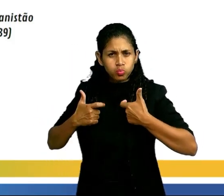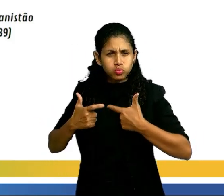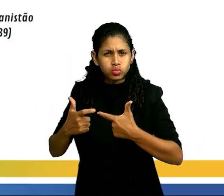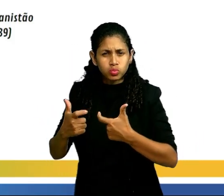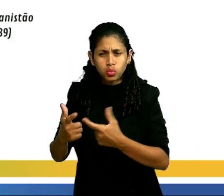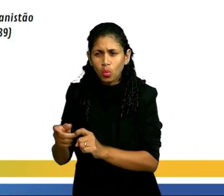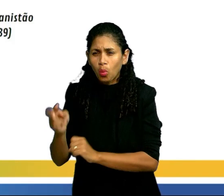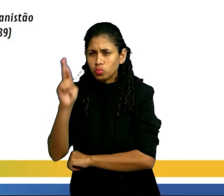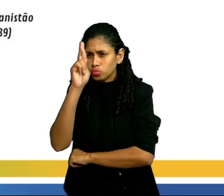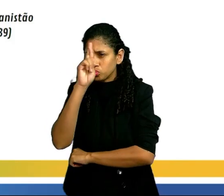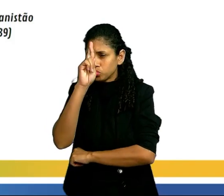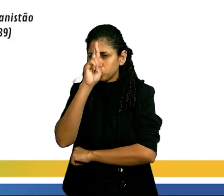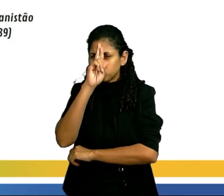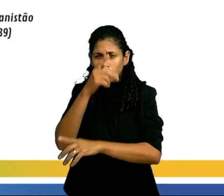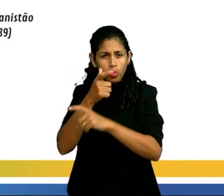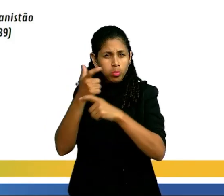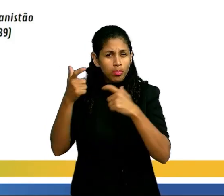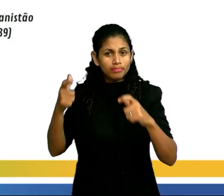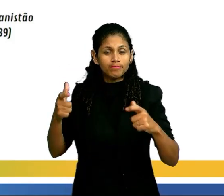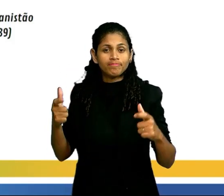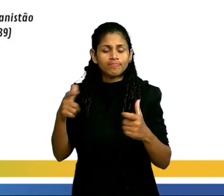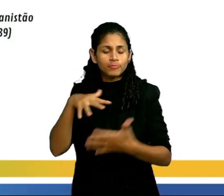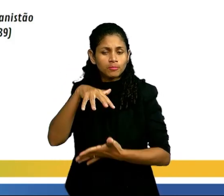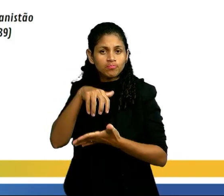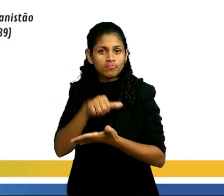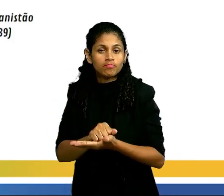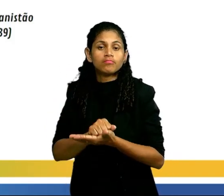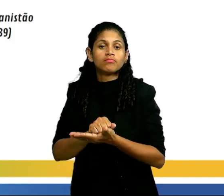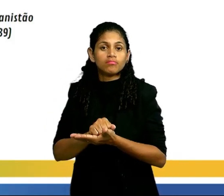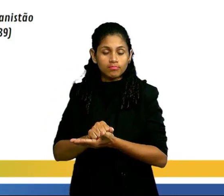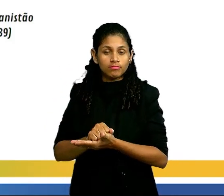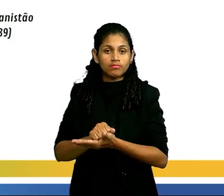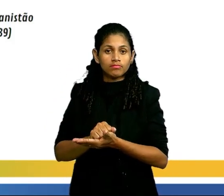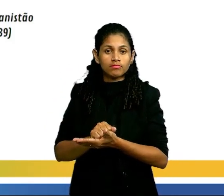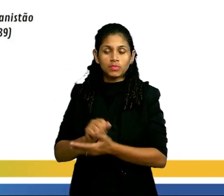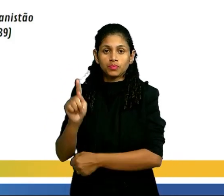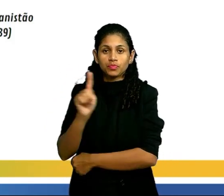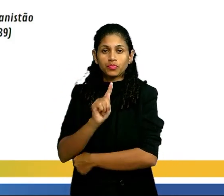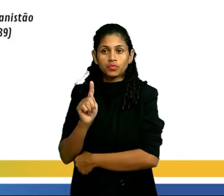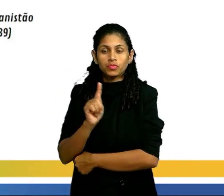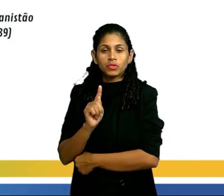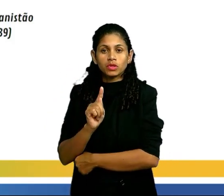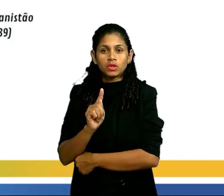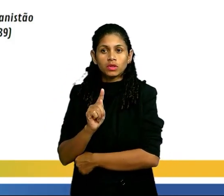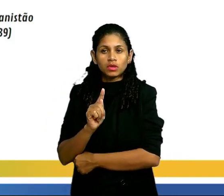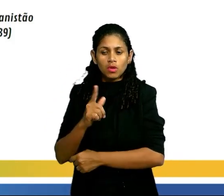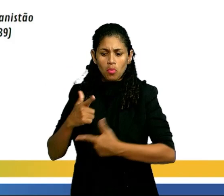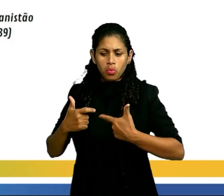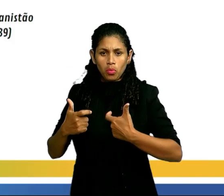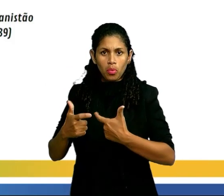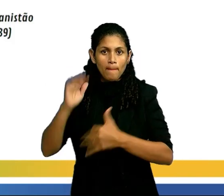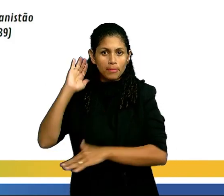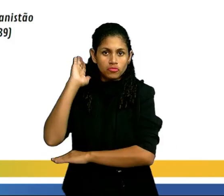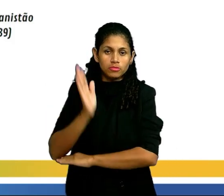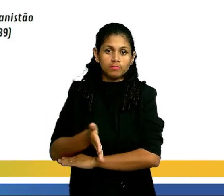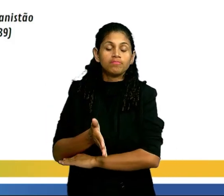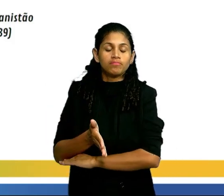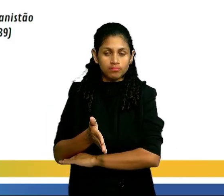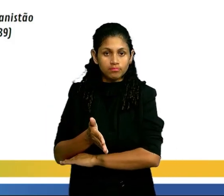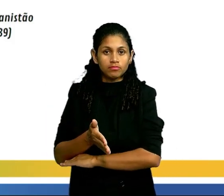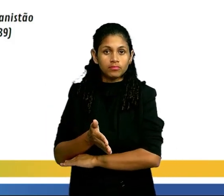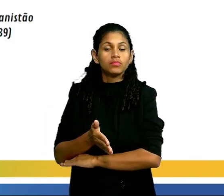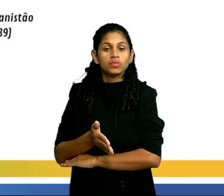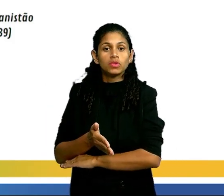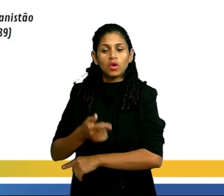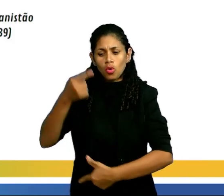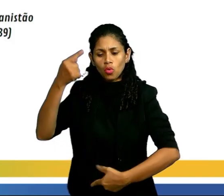Durou 45 anos e que foi marcado, né, pela não agressão direta. Os conflitos que aconteceram